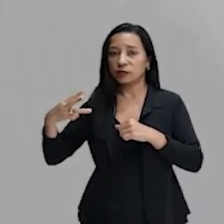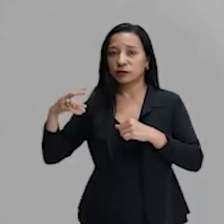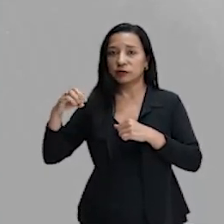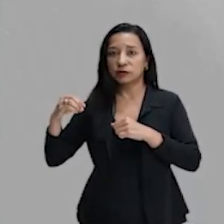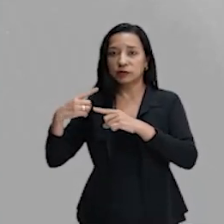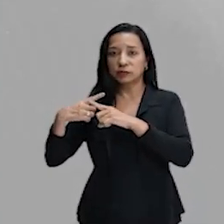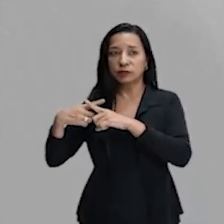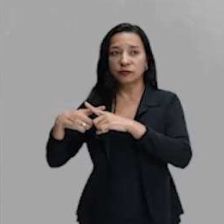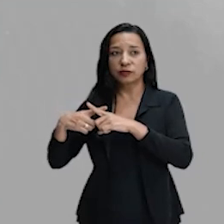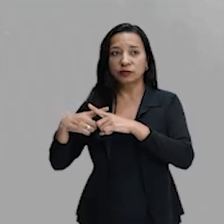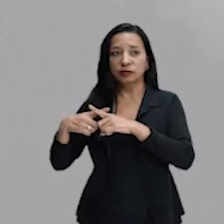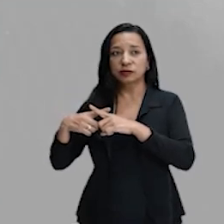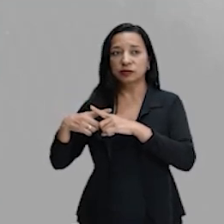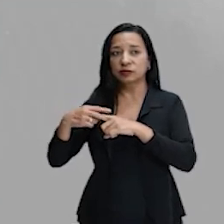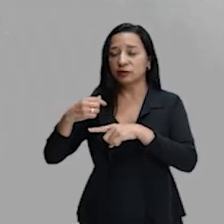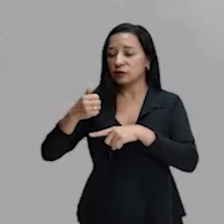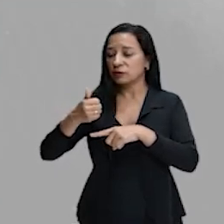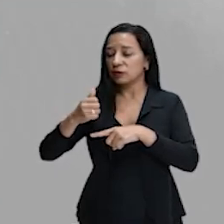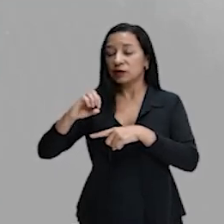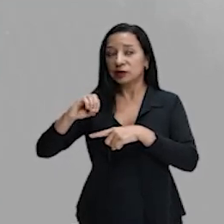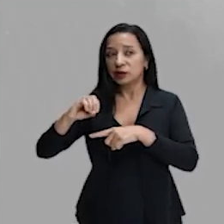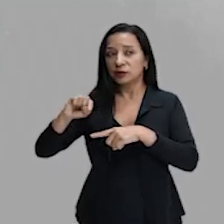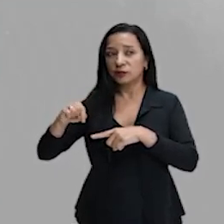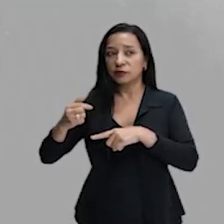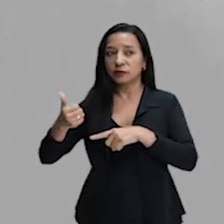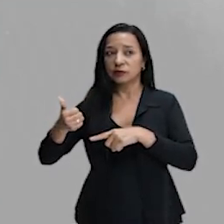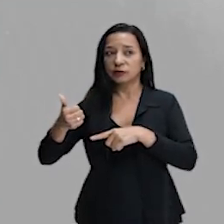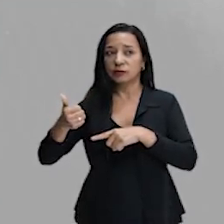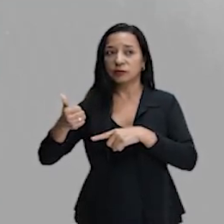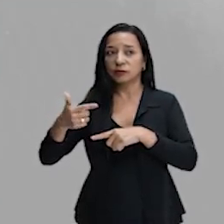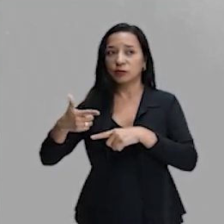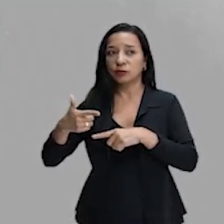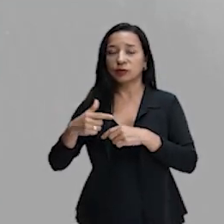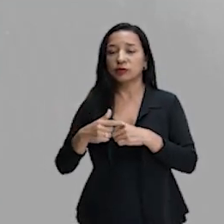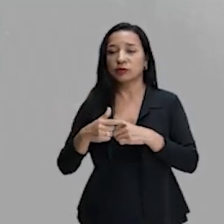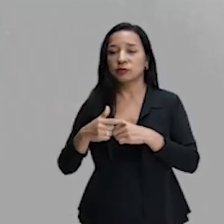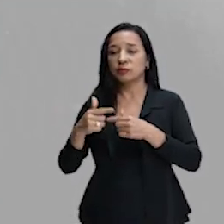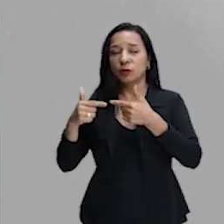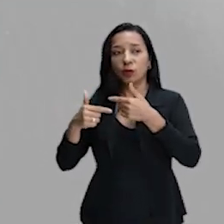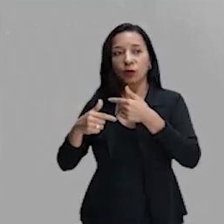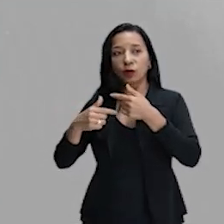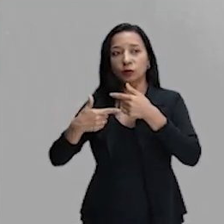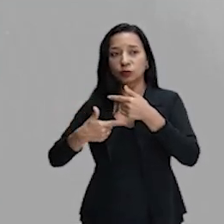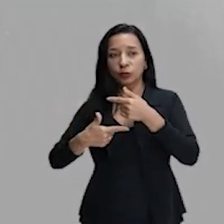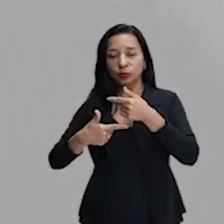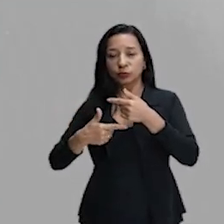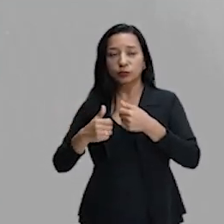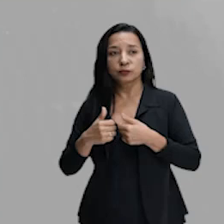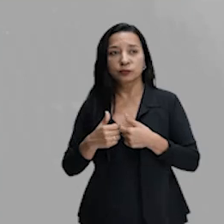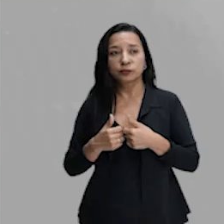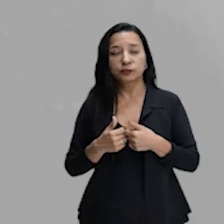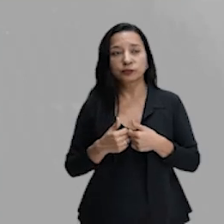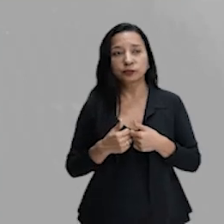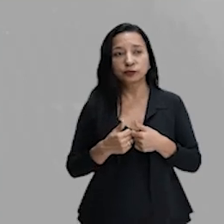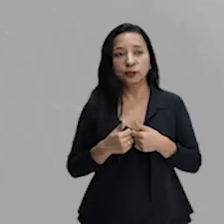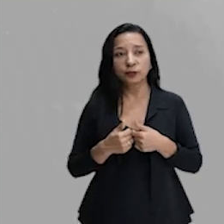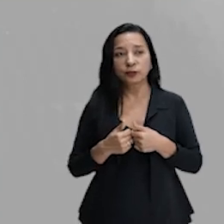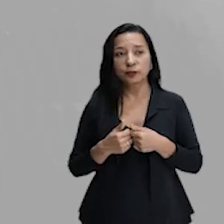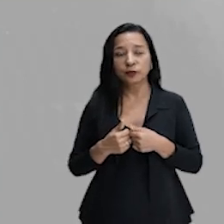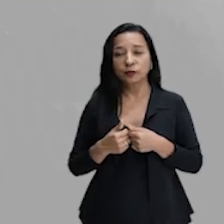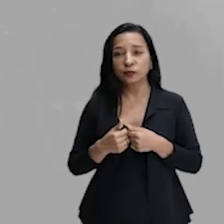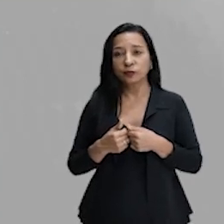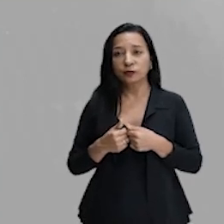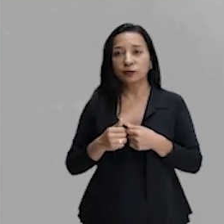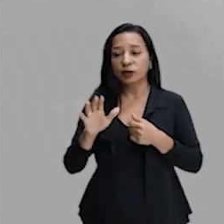2 certo então você vai ter que a área da base vai ser igual a